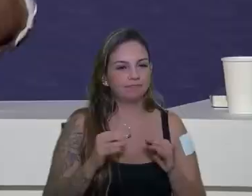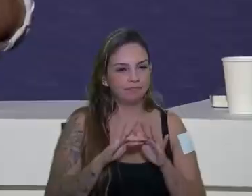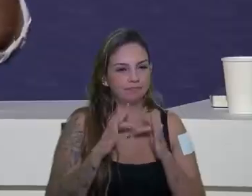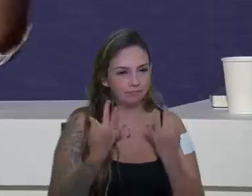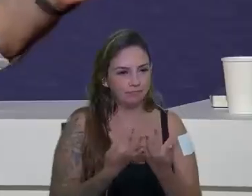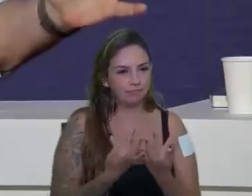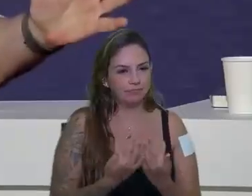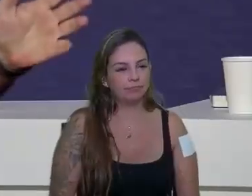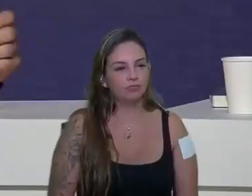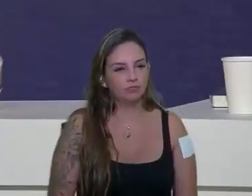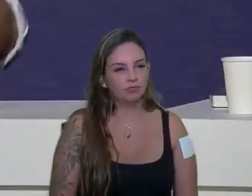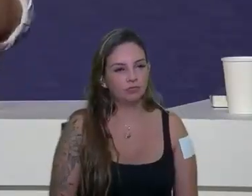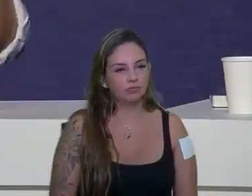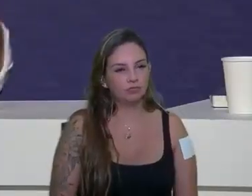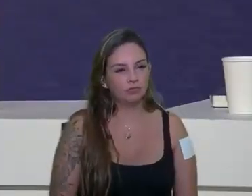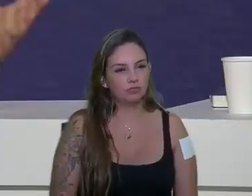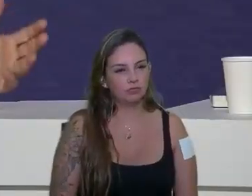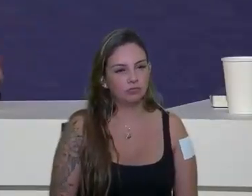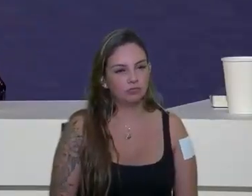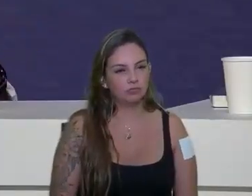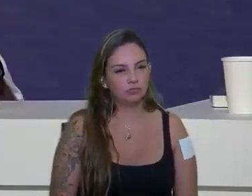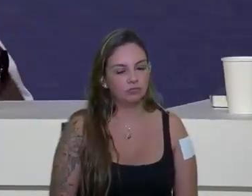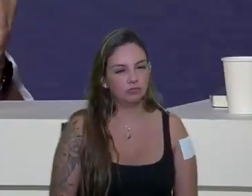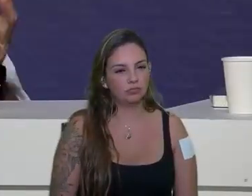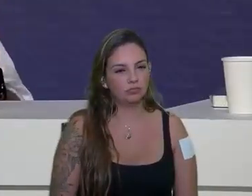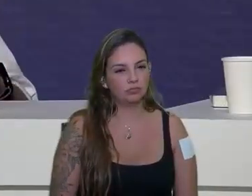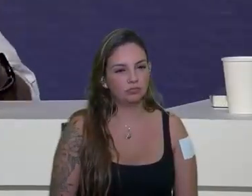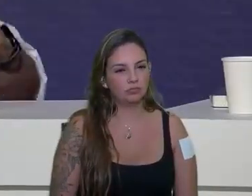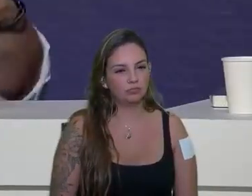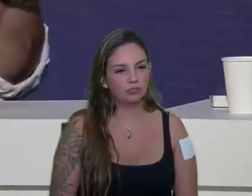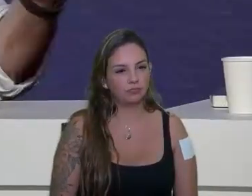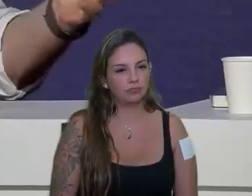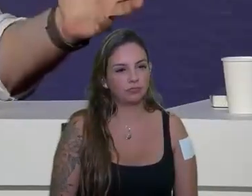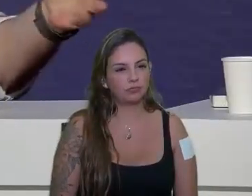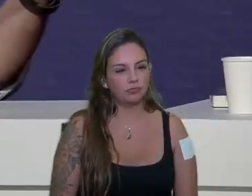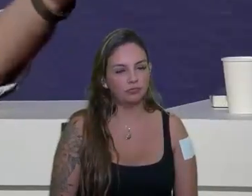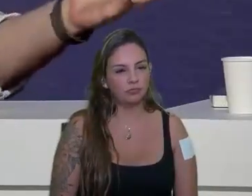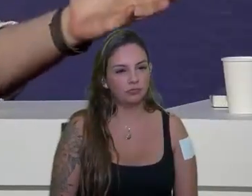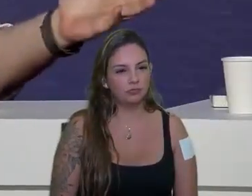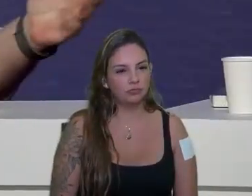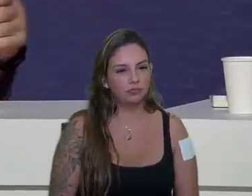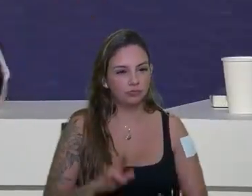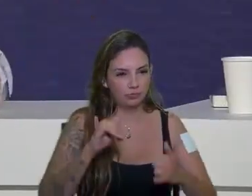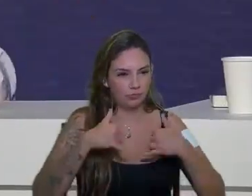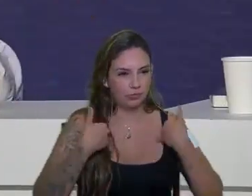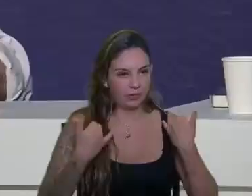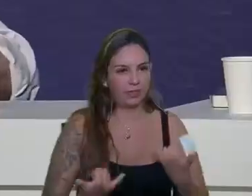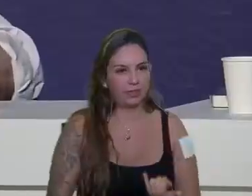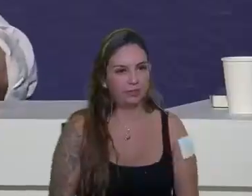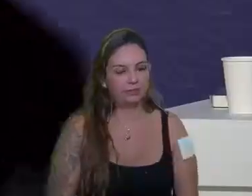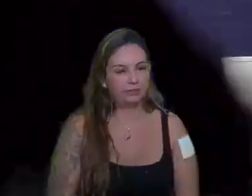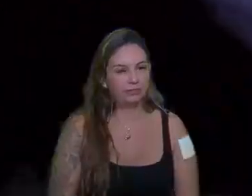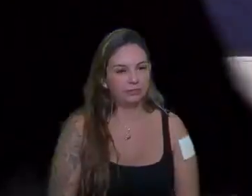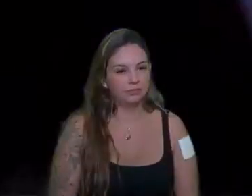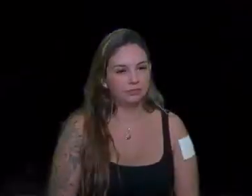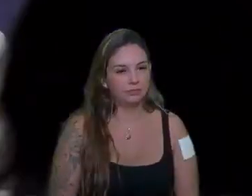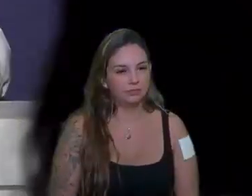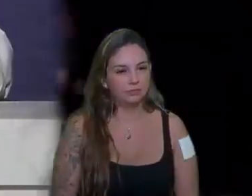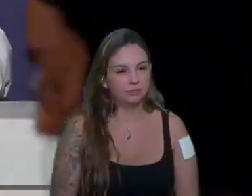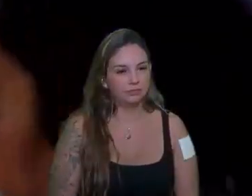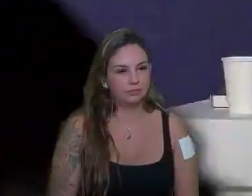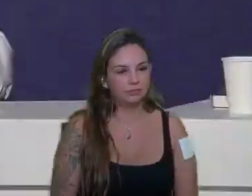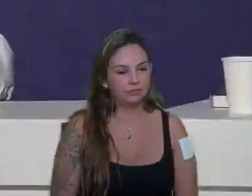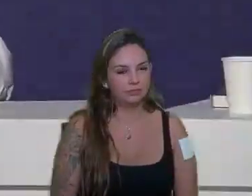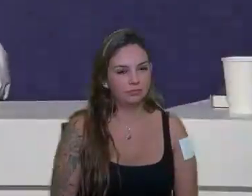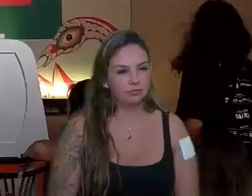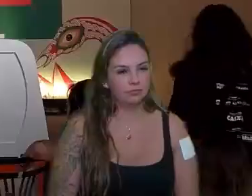famílias, torcida, sabe? Todo mundo vestido como se estivesse numa festa, estão numa festa, né? Uma festa de